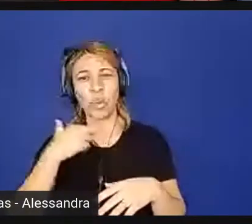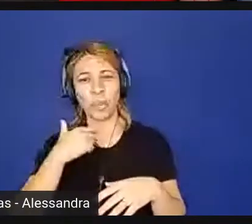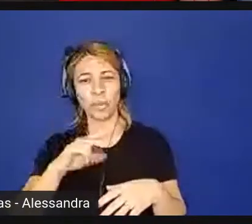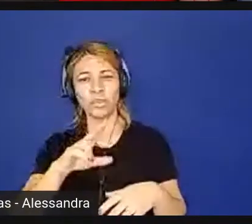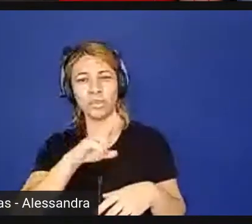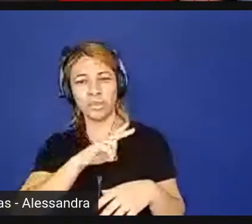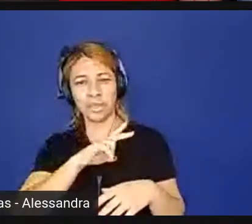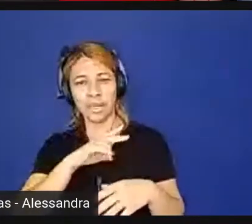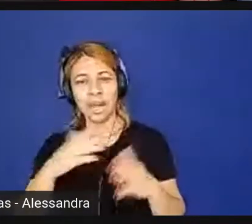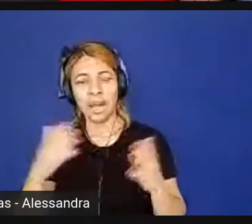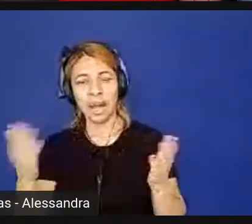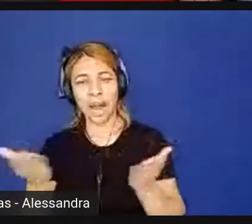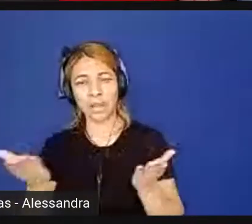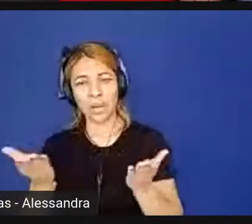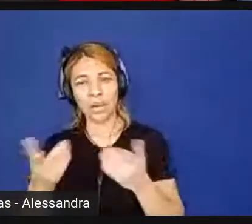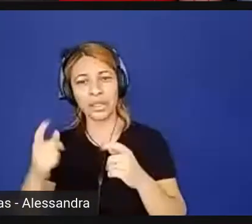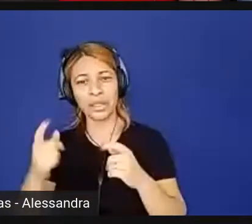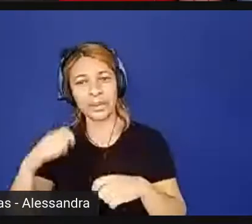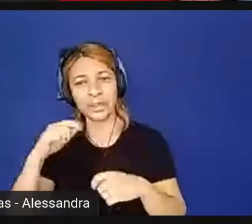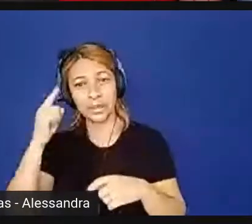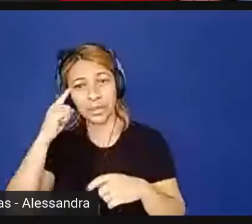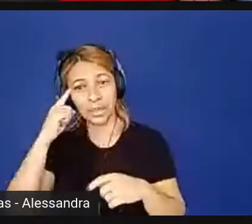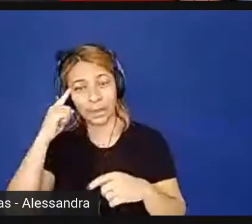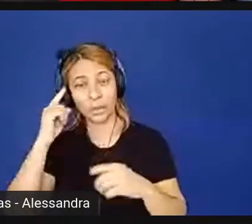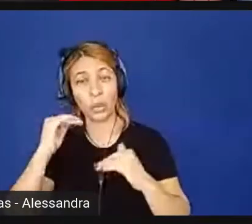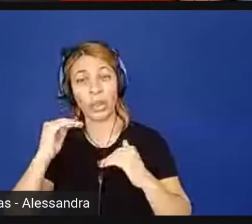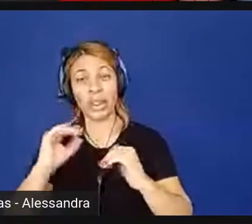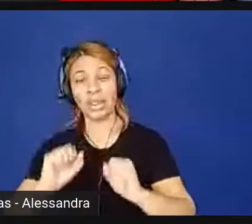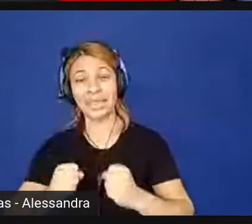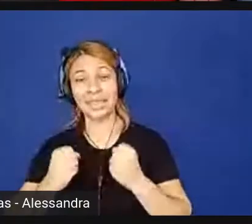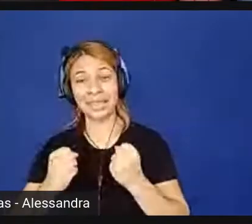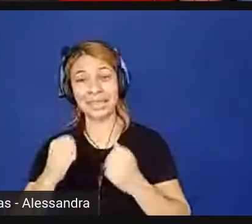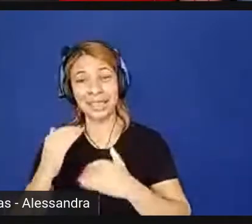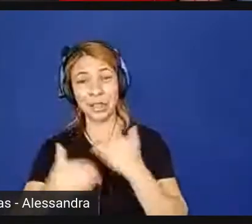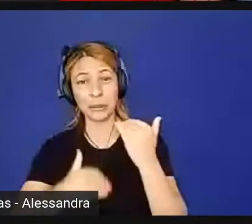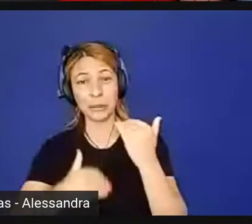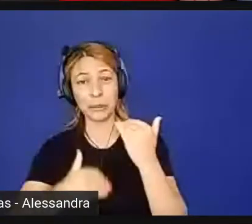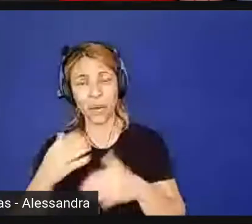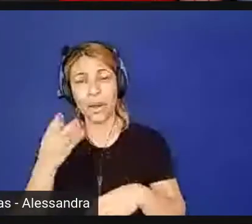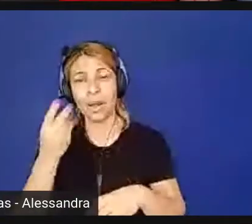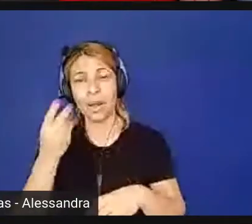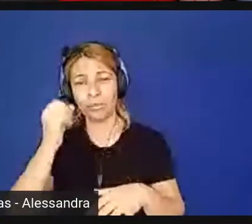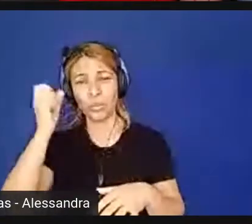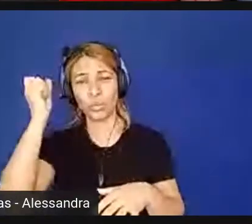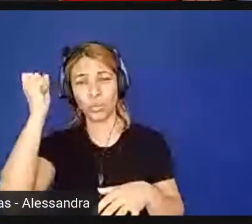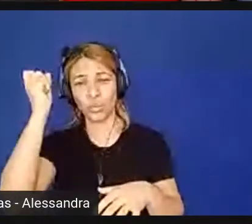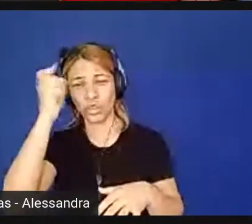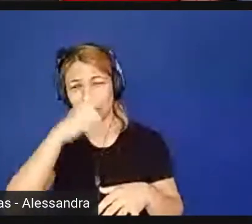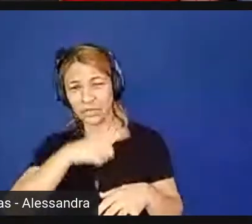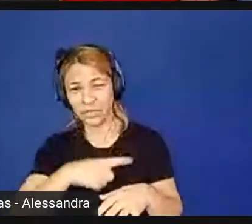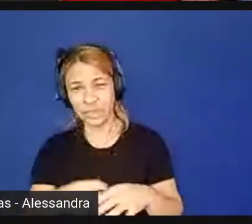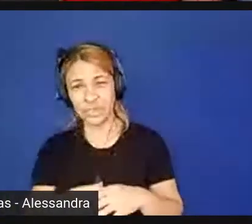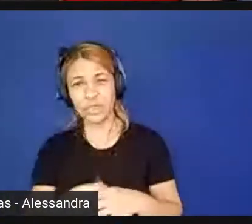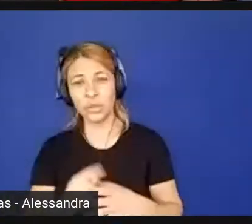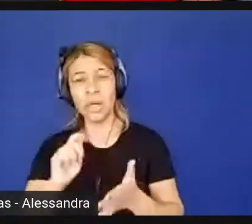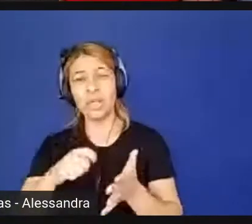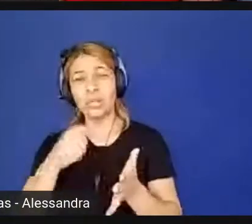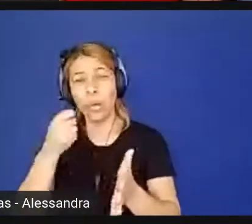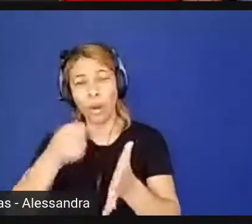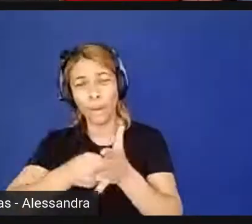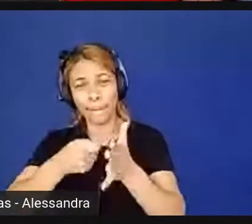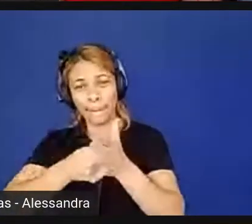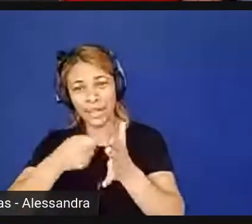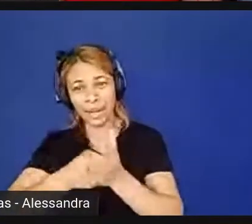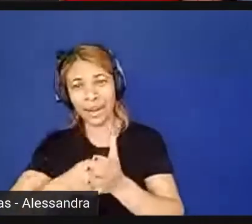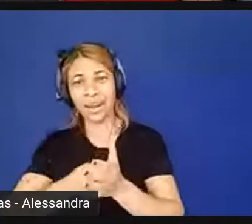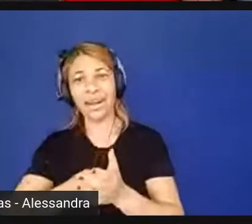gente tem que pensar em maneira de gerir por desempenho. Tá? Porque é muito difícil, quem é gestor sabe, é muito difícil você cobrar performance